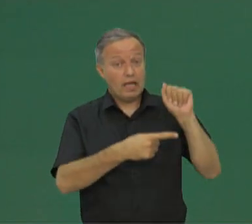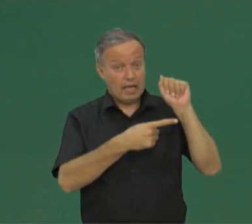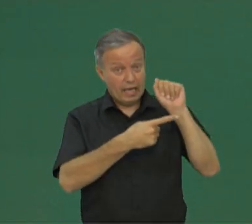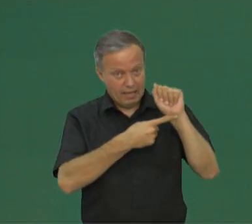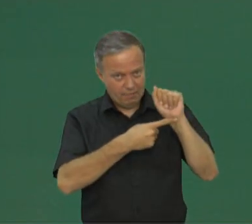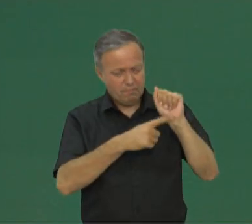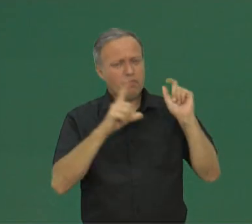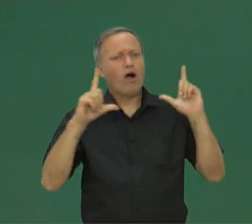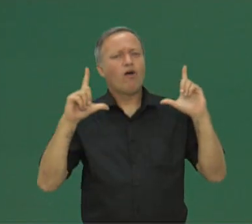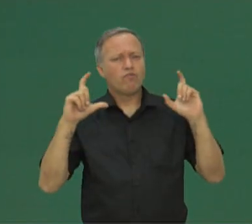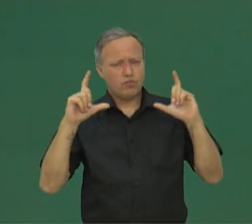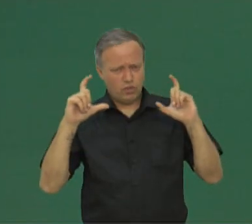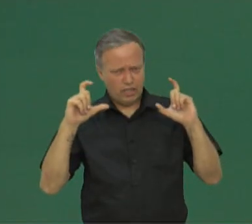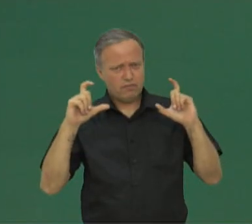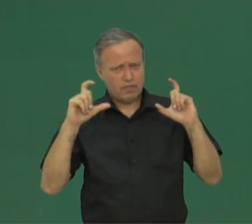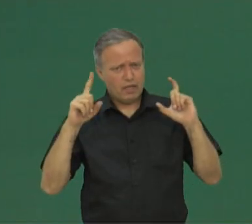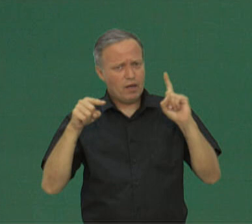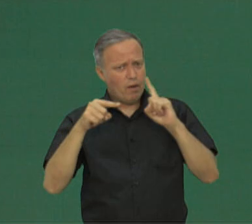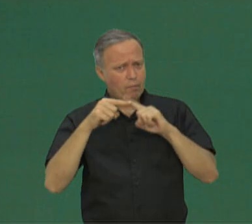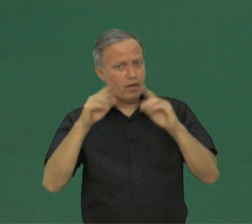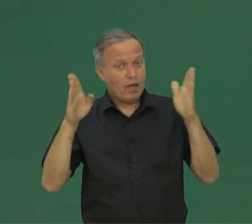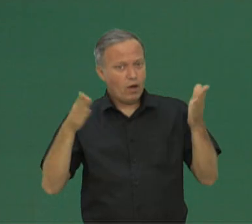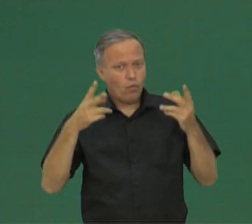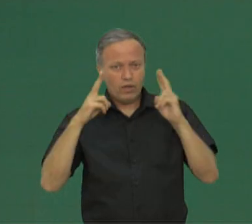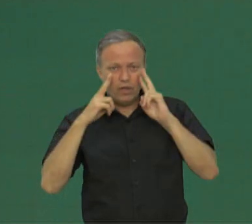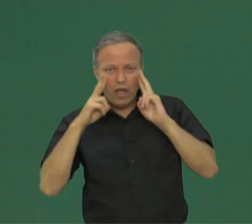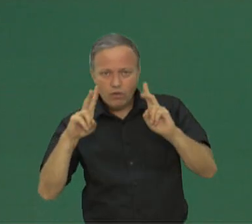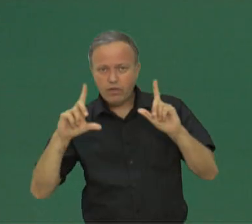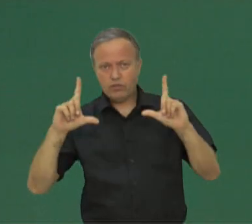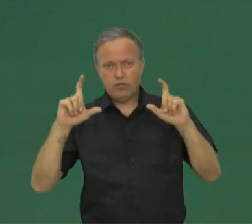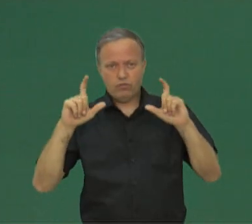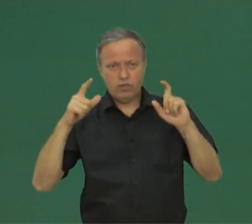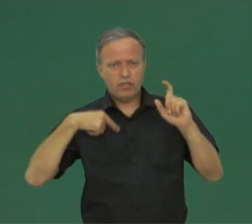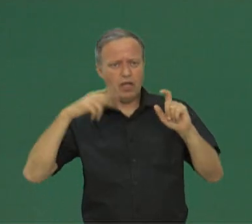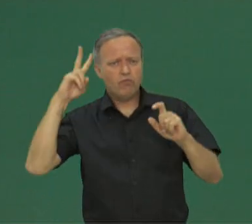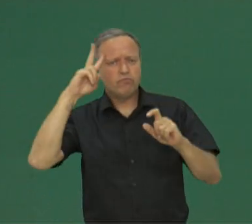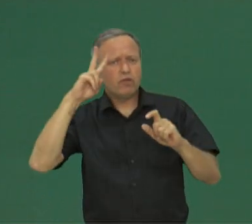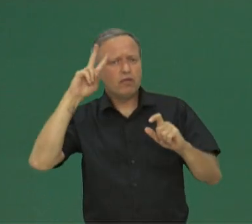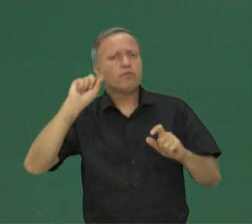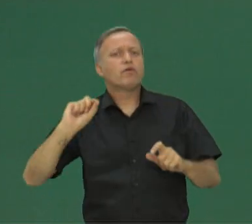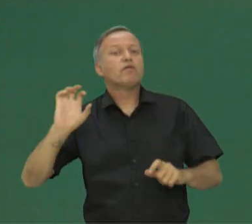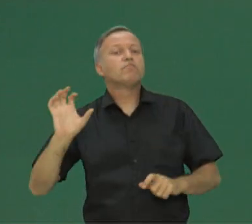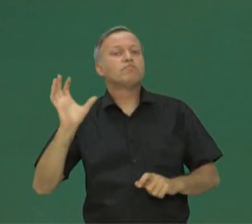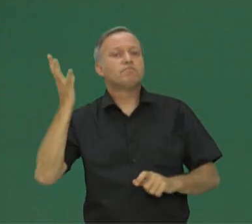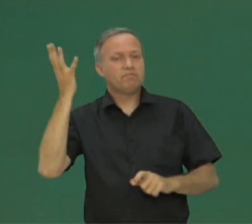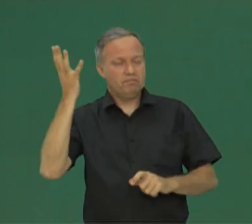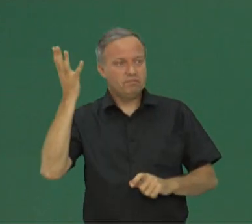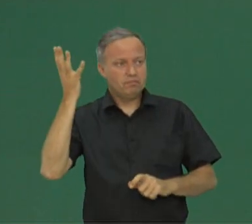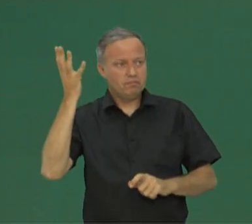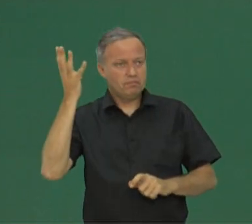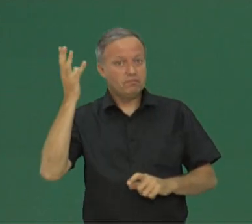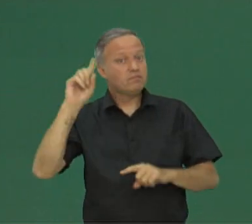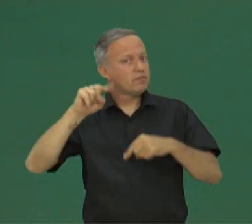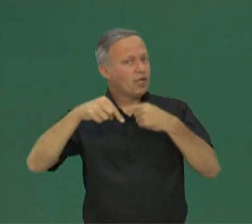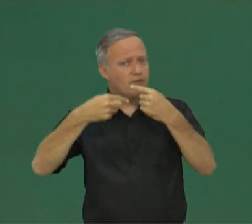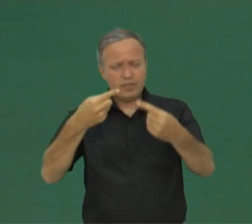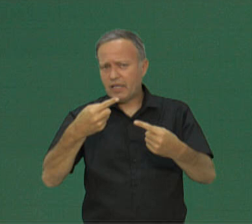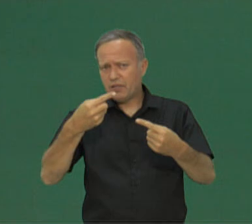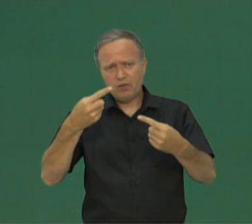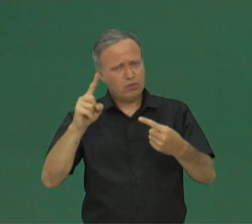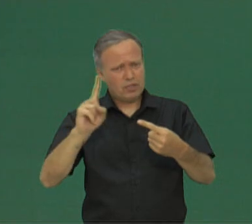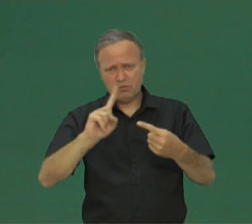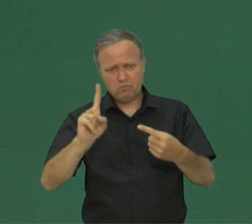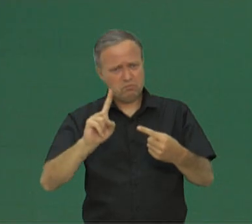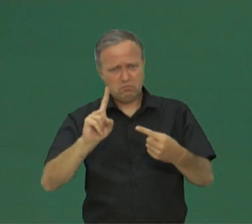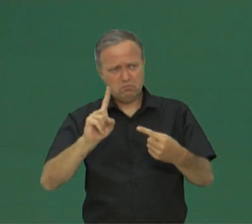Fotografia, né, pessoal? Falamos do registro da fotoação, né? Que é através da fotografia. Não tem, né, outro jeito de fazer